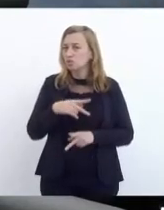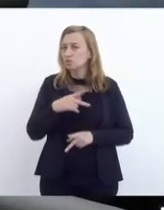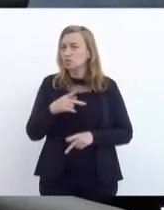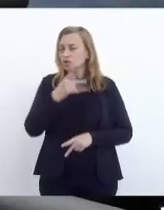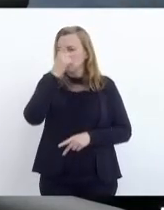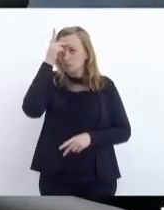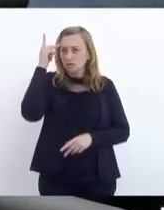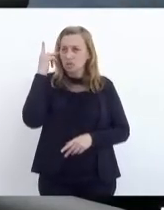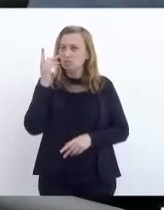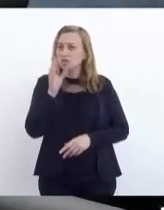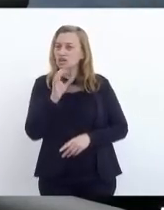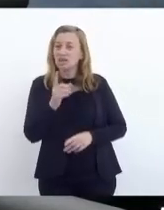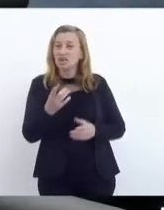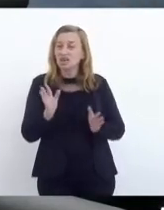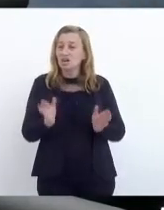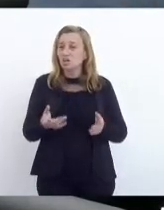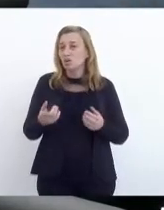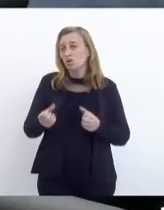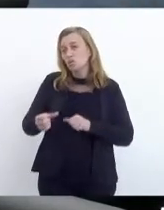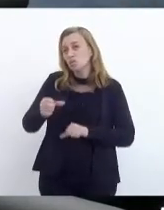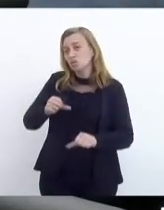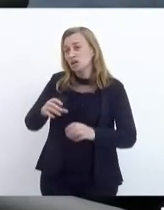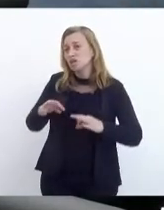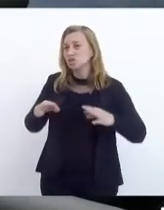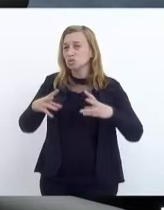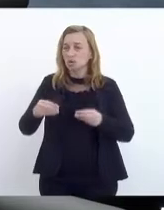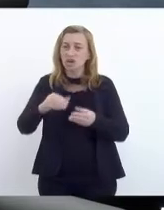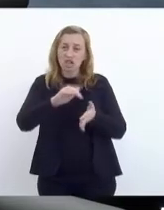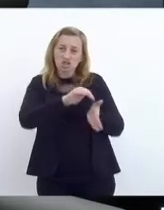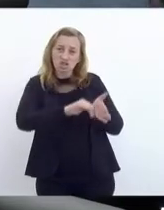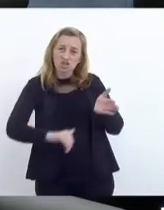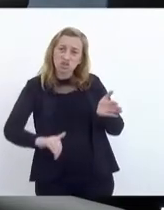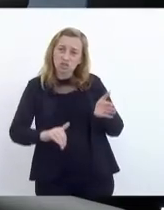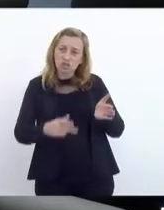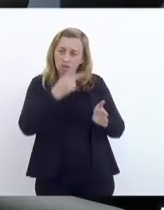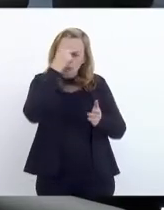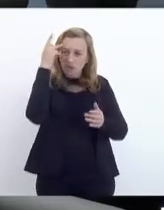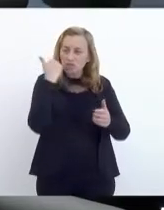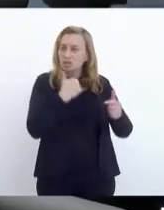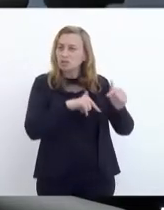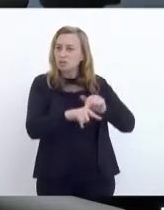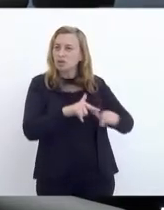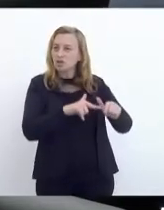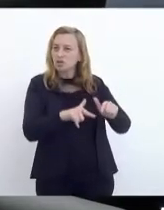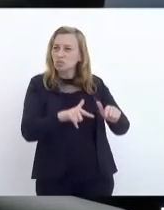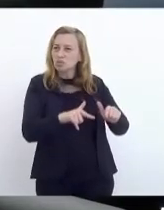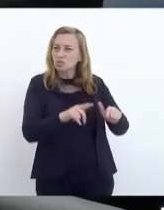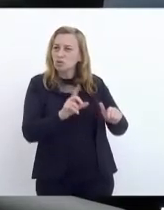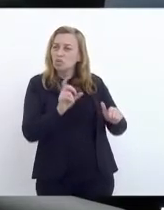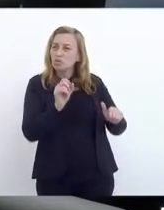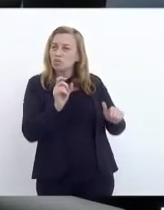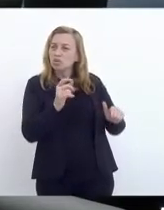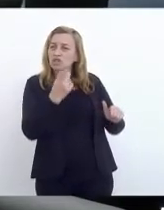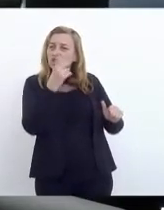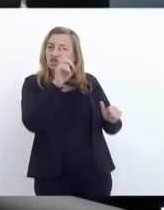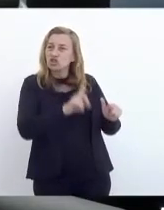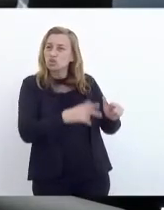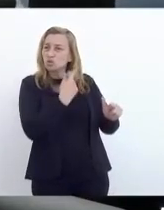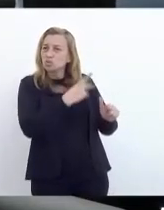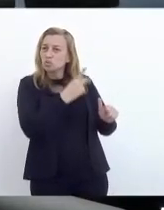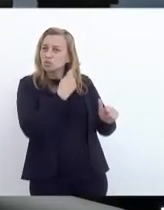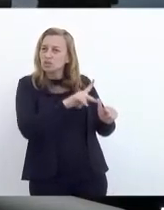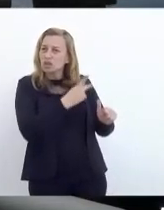faz exatamente o contrário, retirando do trabalhador aquilo que é um direito dele,